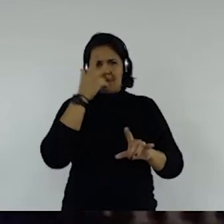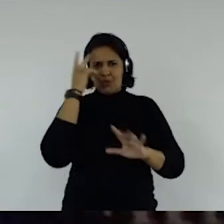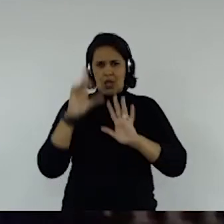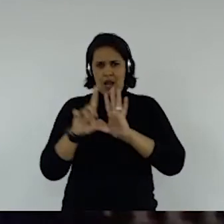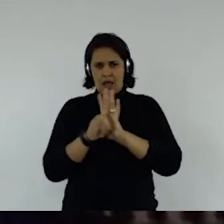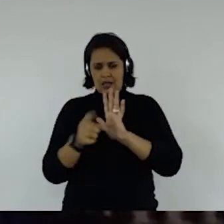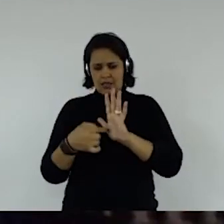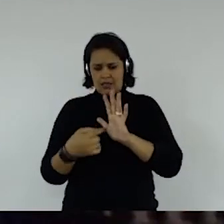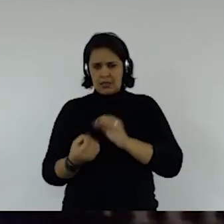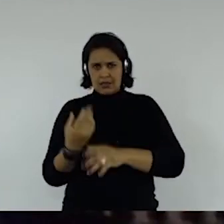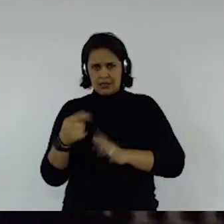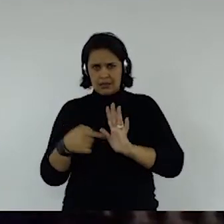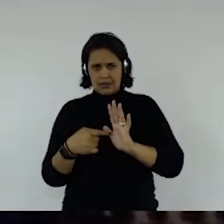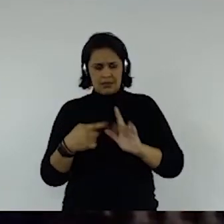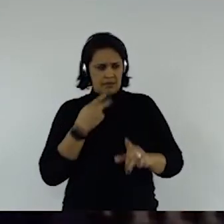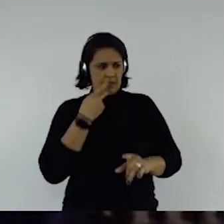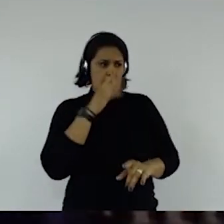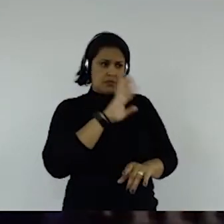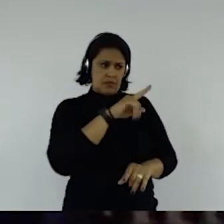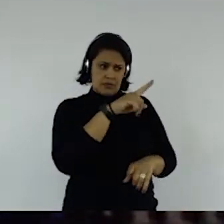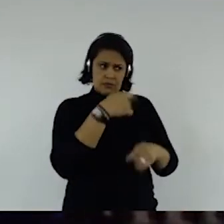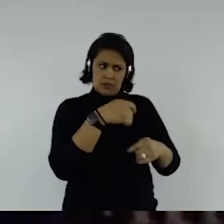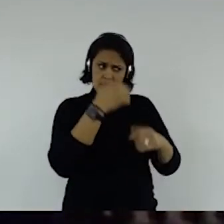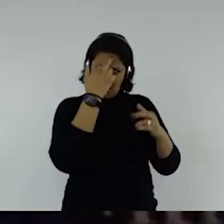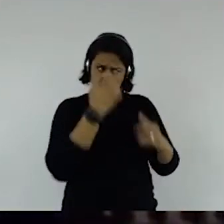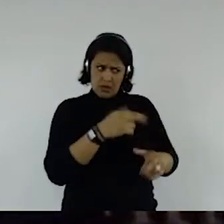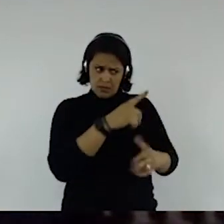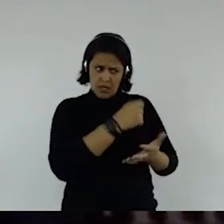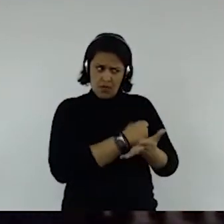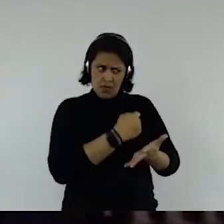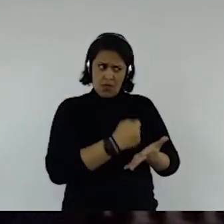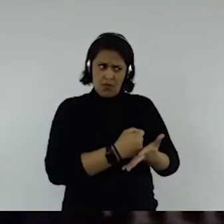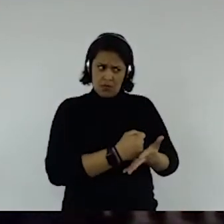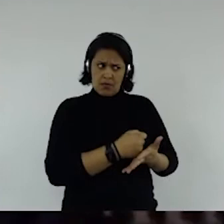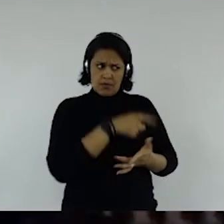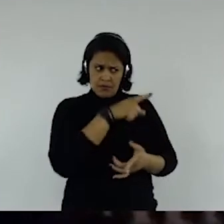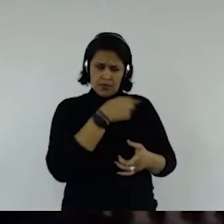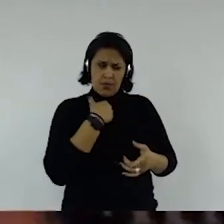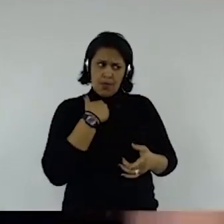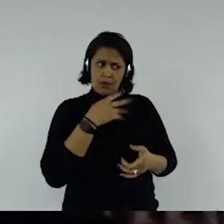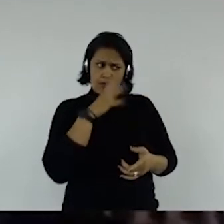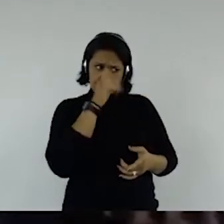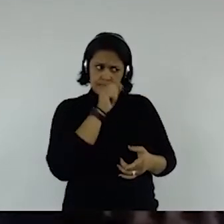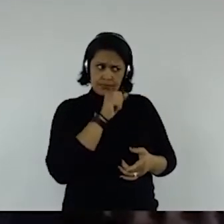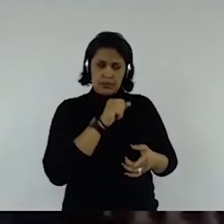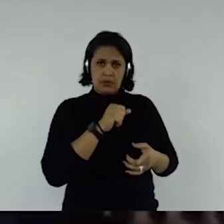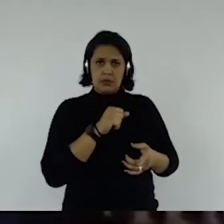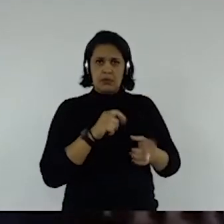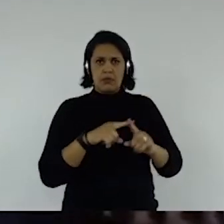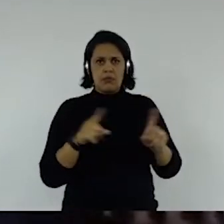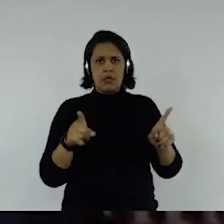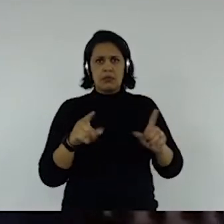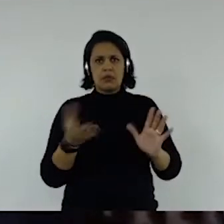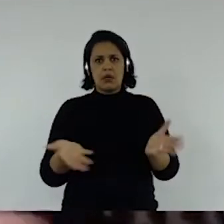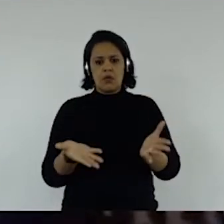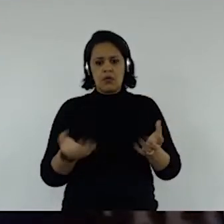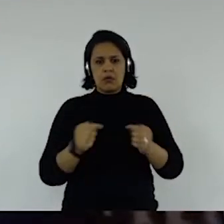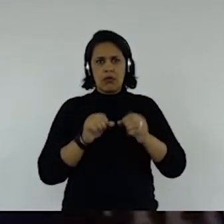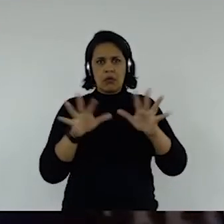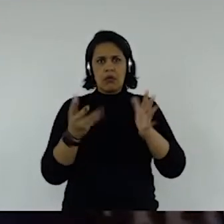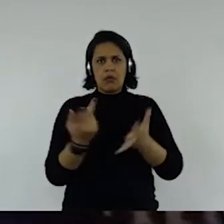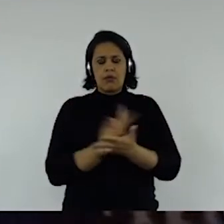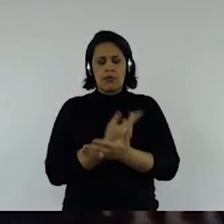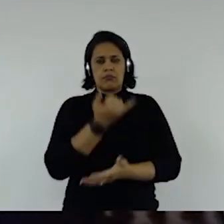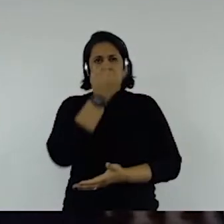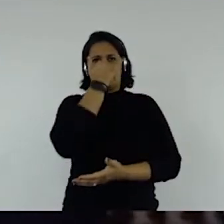tem que respeitar os contratos, a intervenção é mínima, e, de repente, você vem com uma situação como essa, em que,